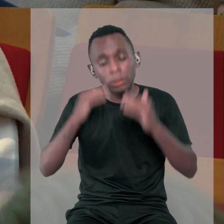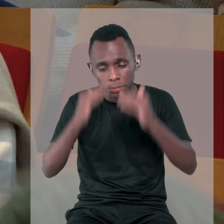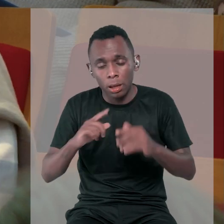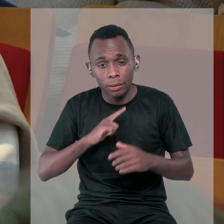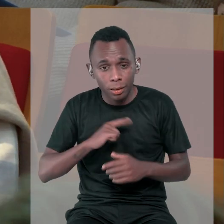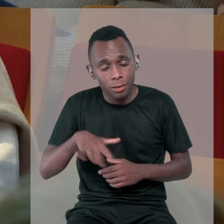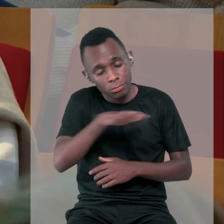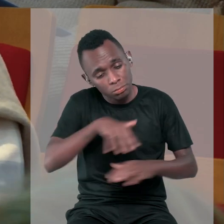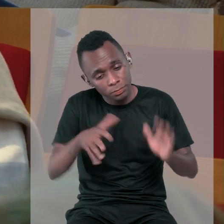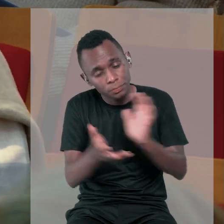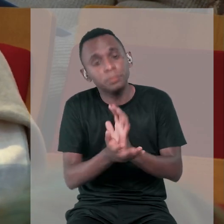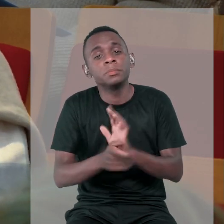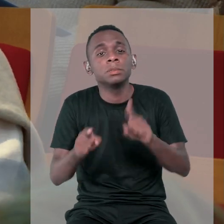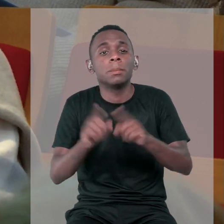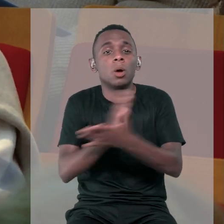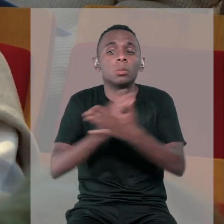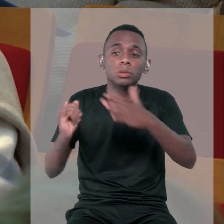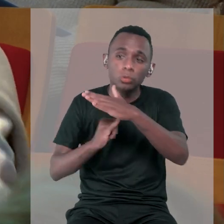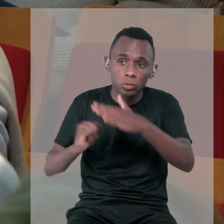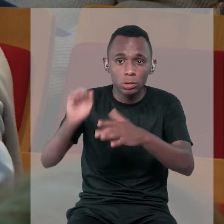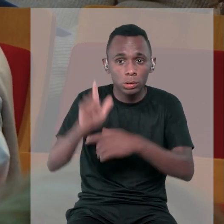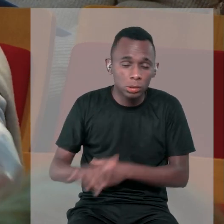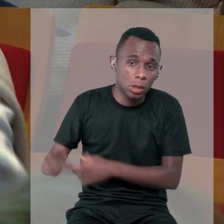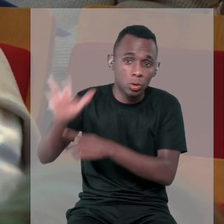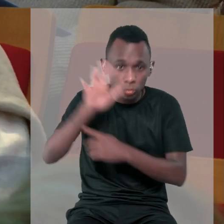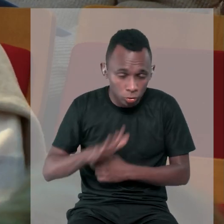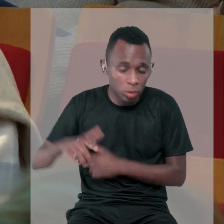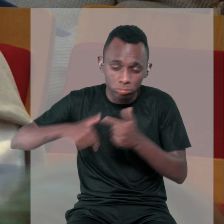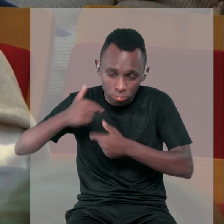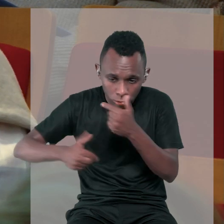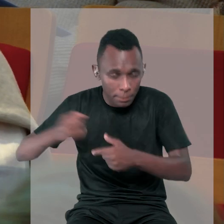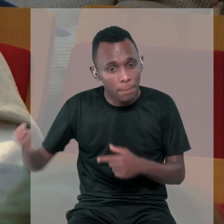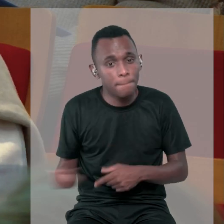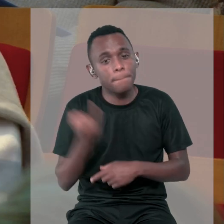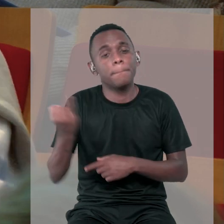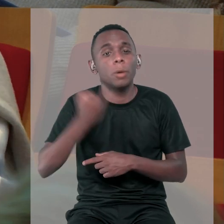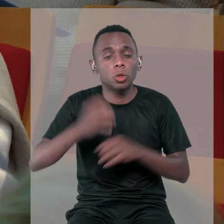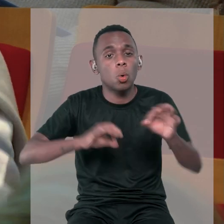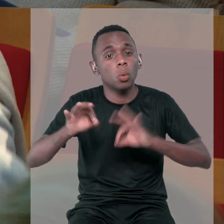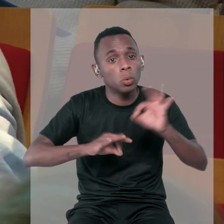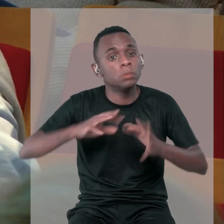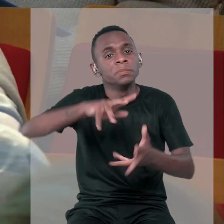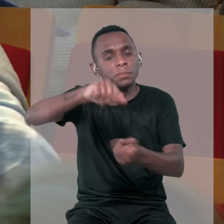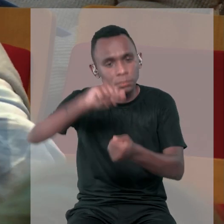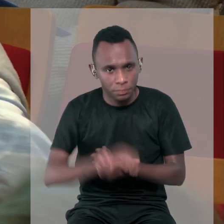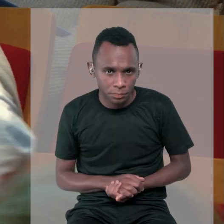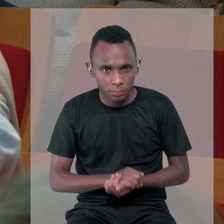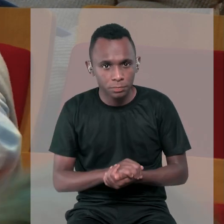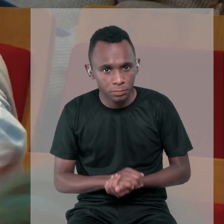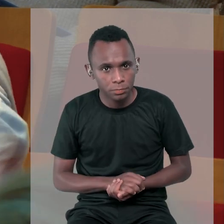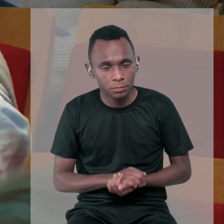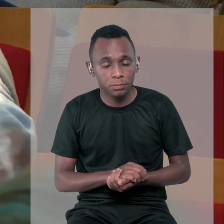instituições internacionais operantes e importantes na organização do mundo, uma OTAN que estaria se